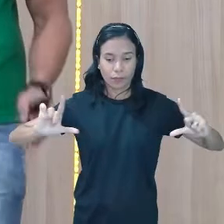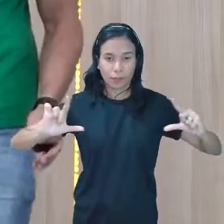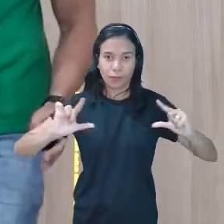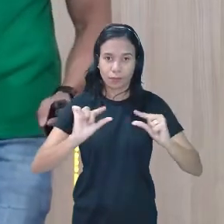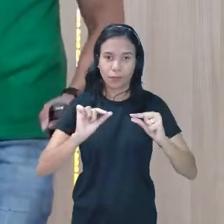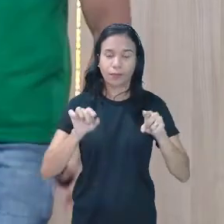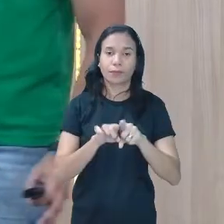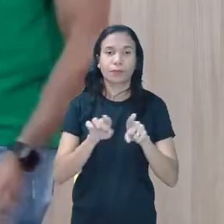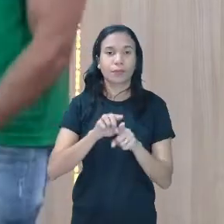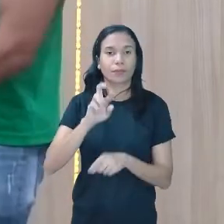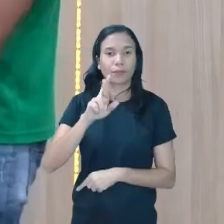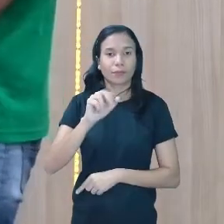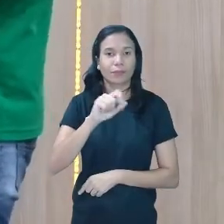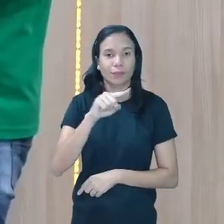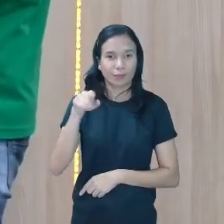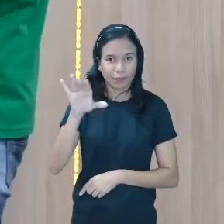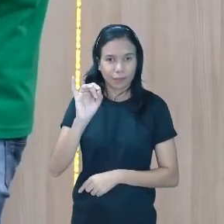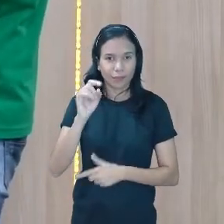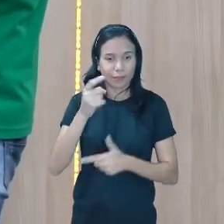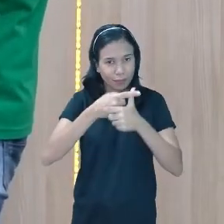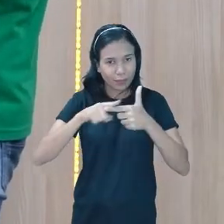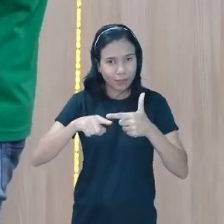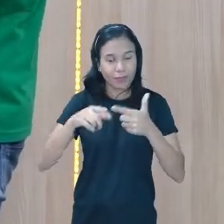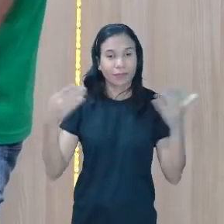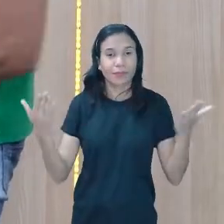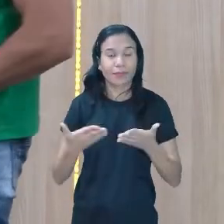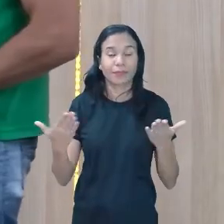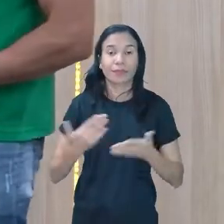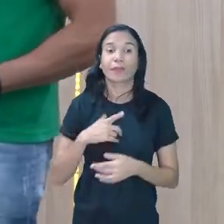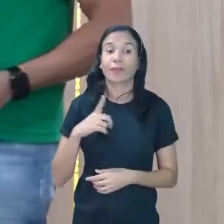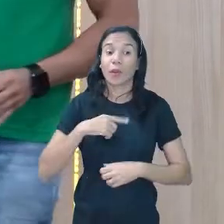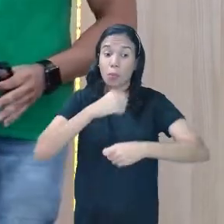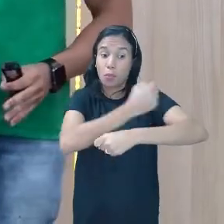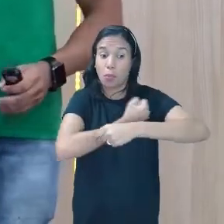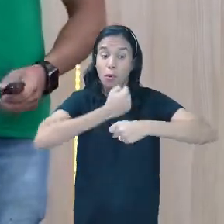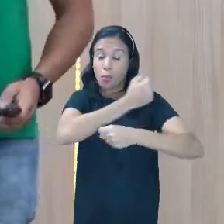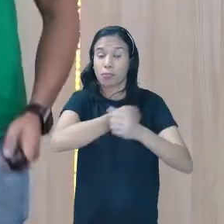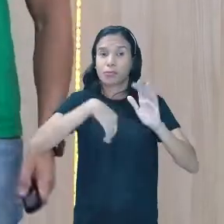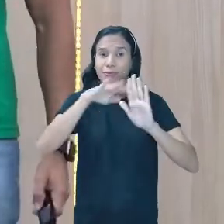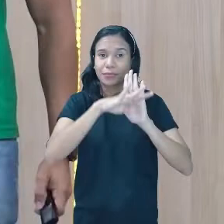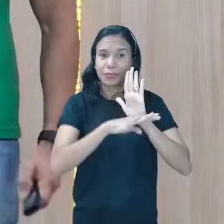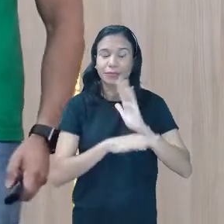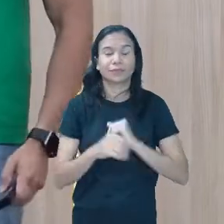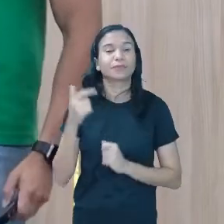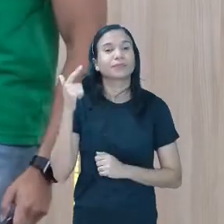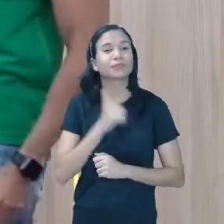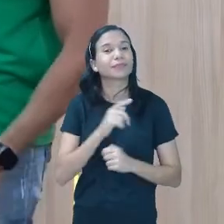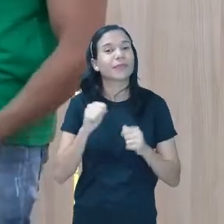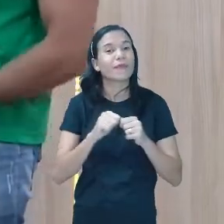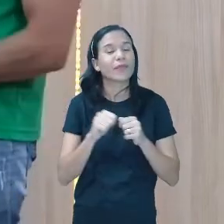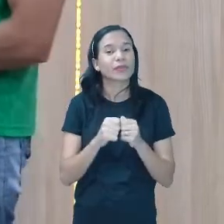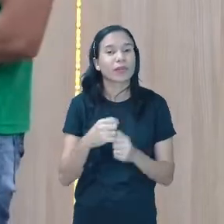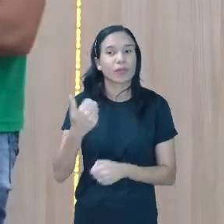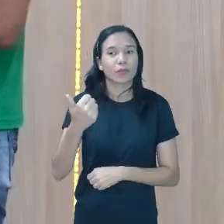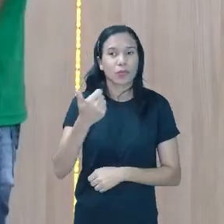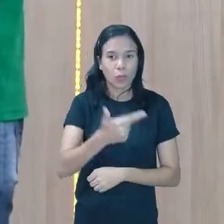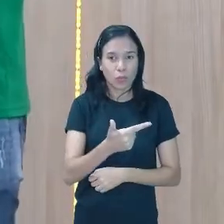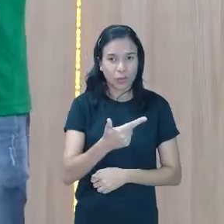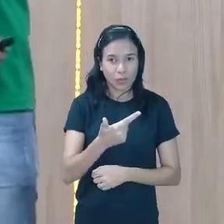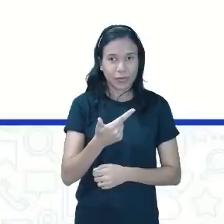de razão, certo? Vamos falar aqui da receita do bolo. Então, para fazer aí 12